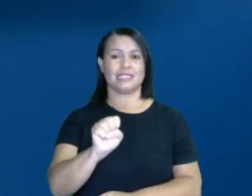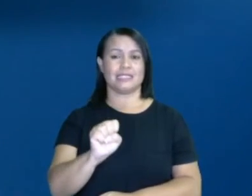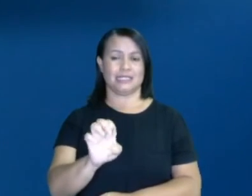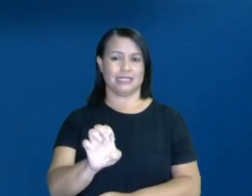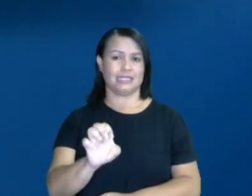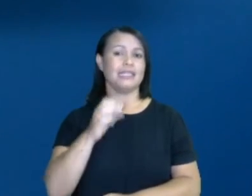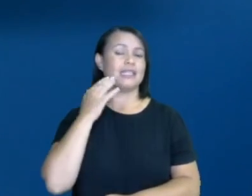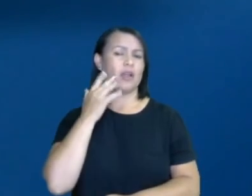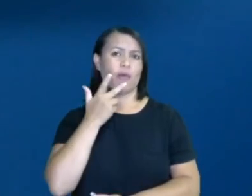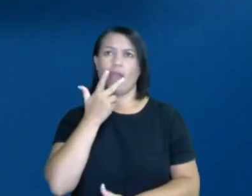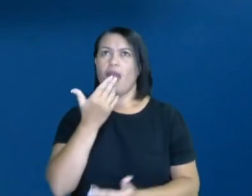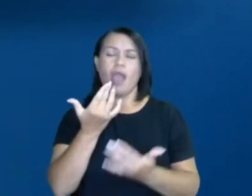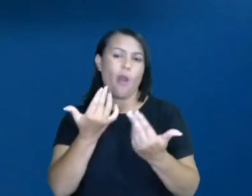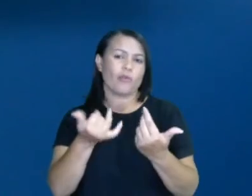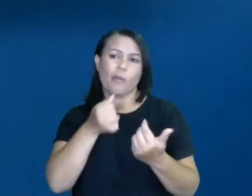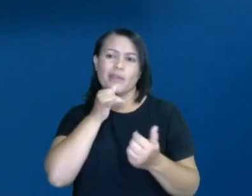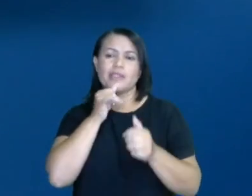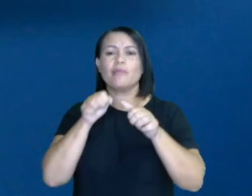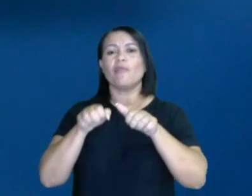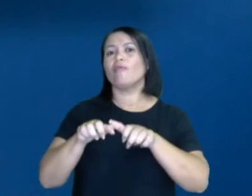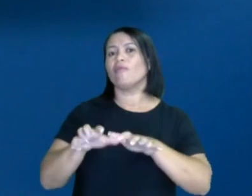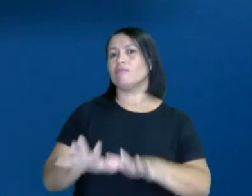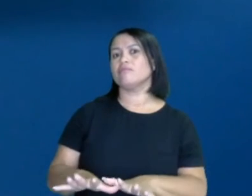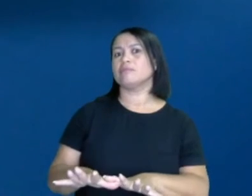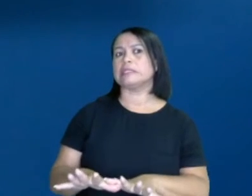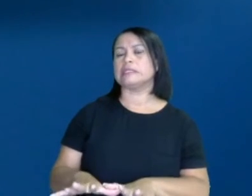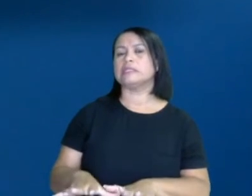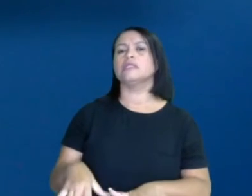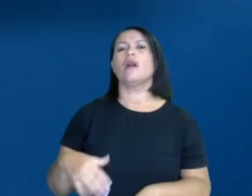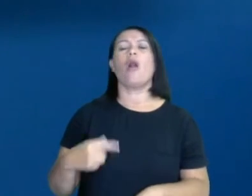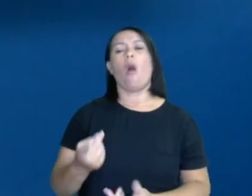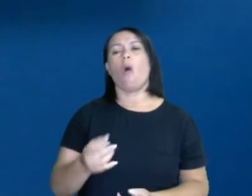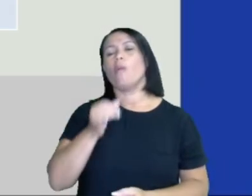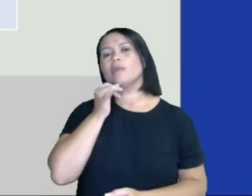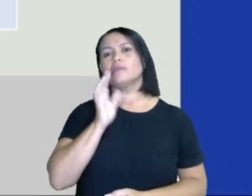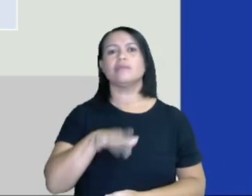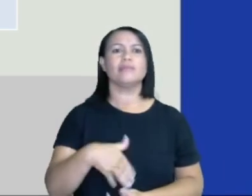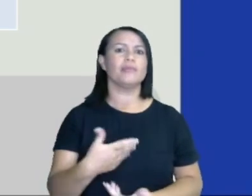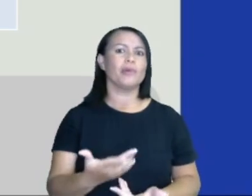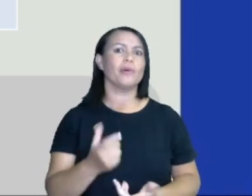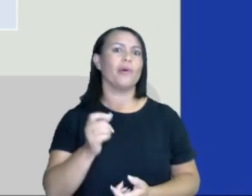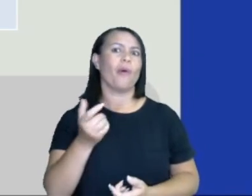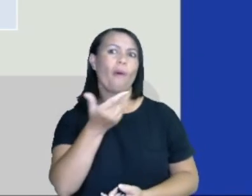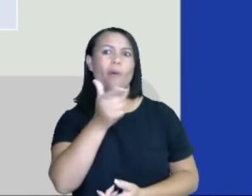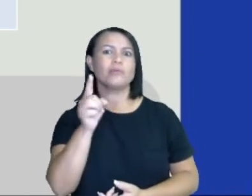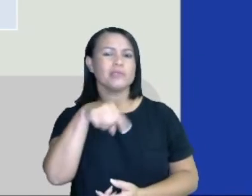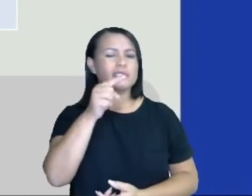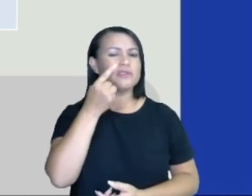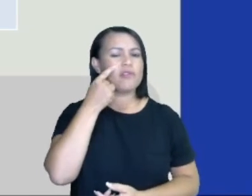esta situação, certo? E aí eu trouxe alguns exemplos para a gente